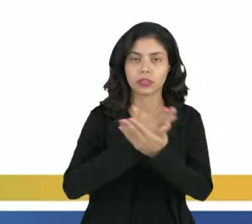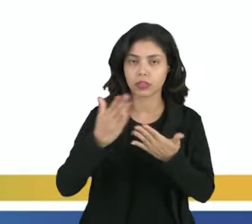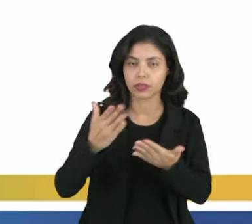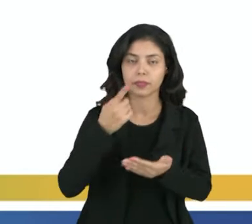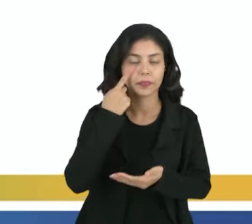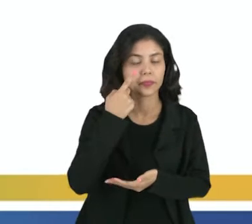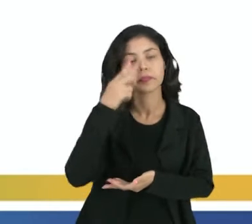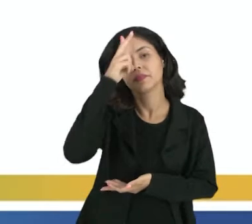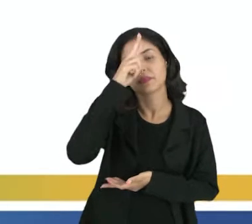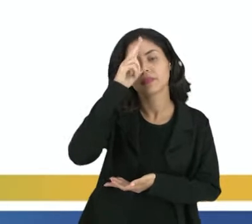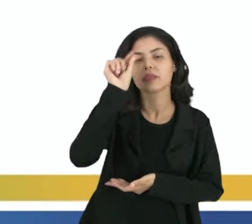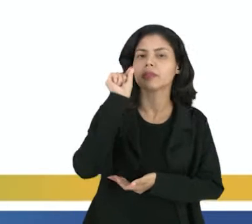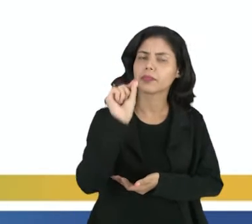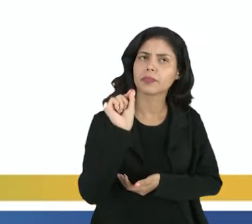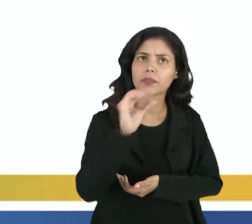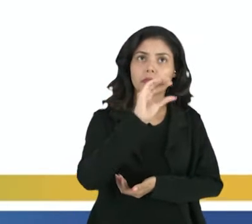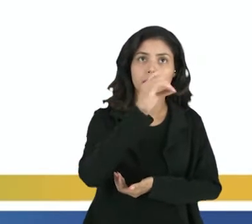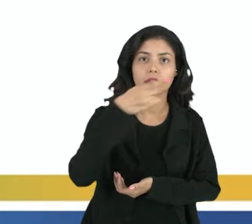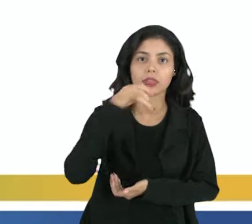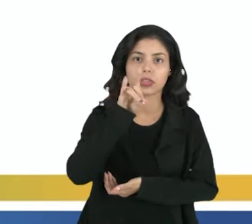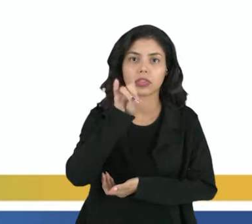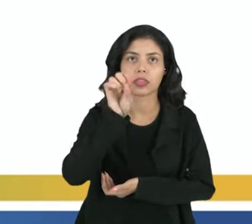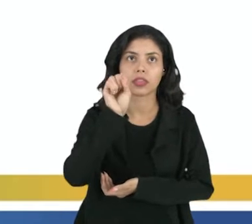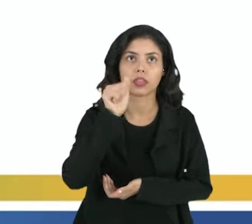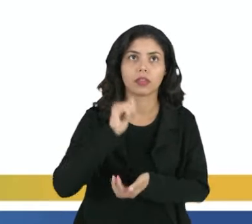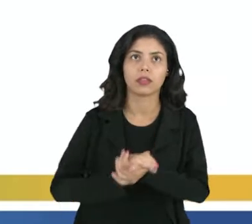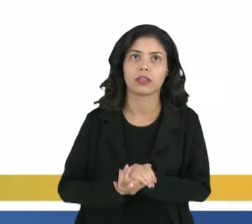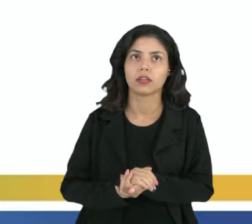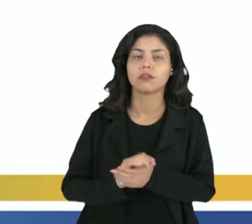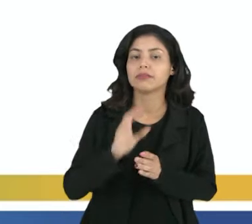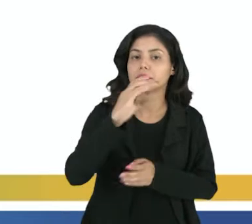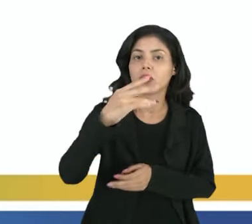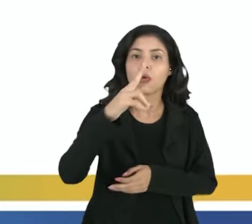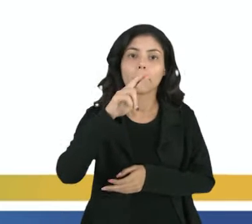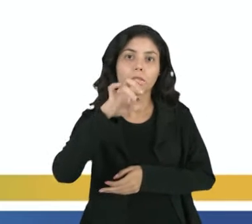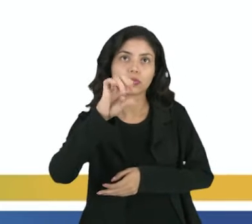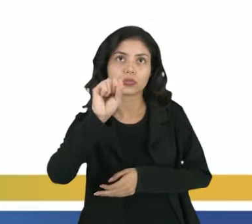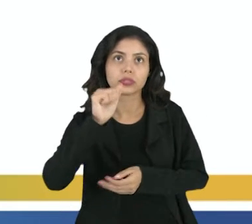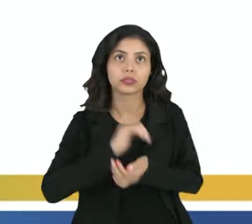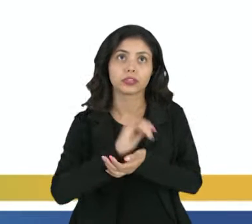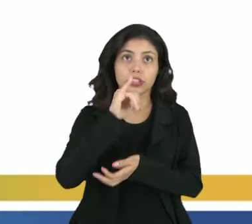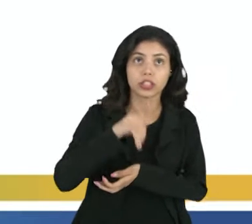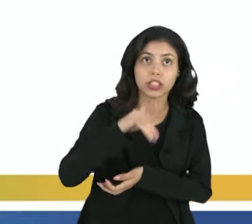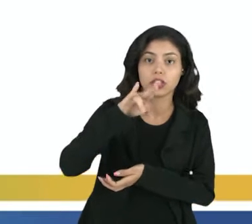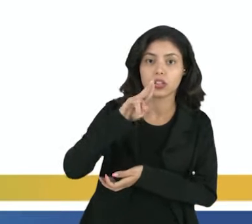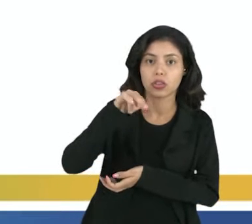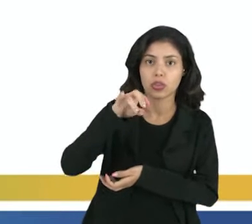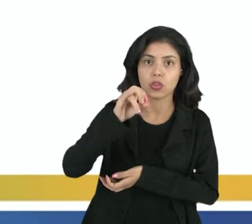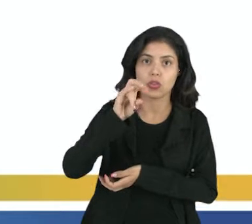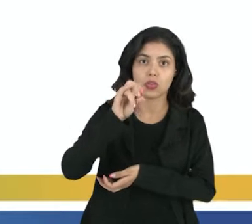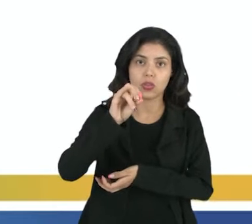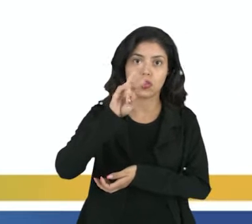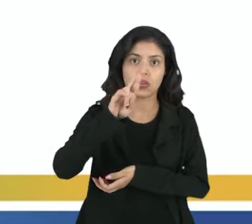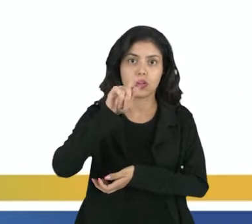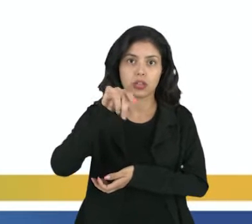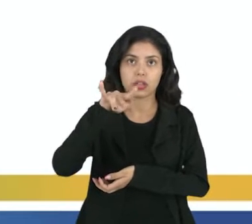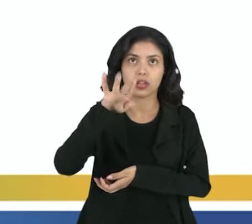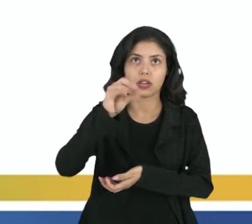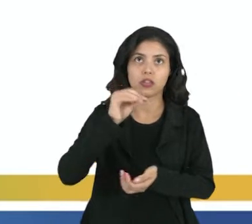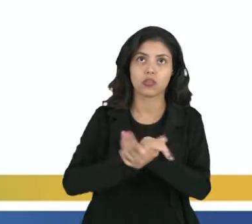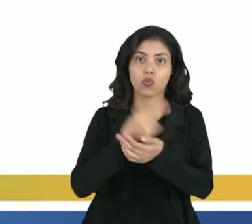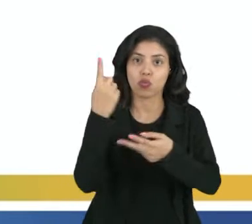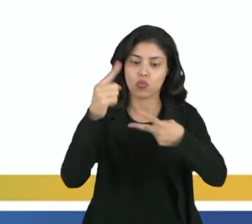presente iniciar a gente vai relembrar o que que são óxidos Então os óculos são compostos inorgânicos eles são formados por dois elementos